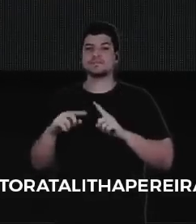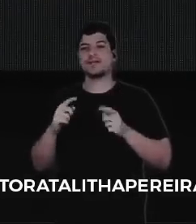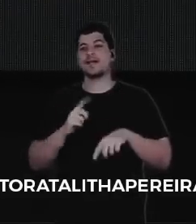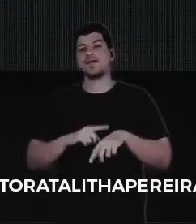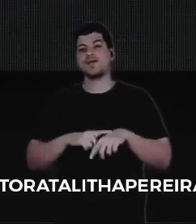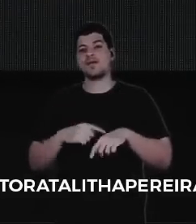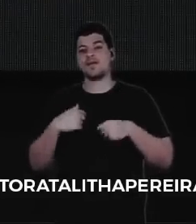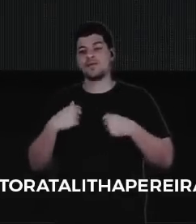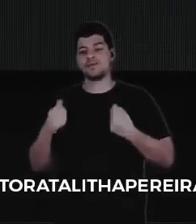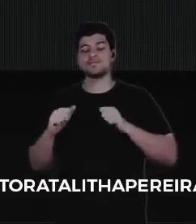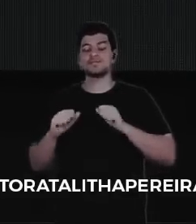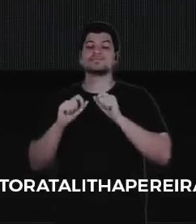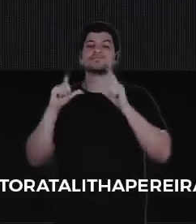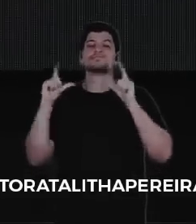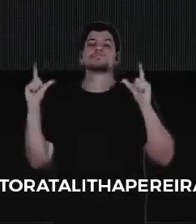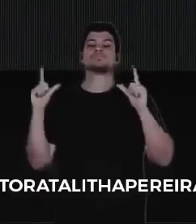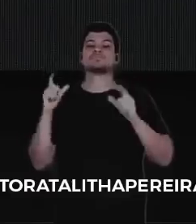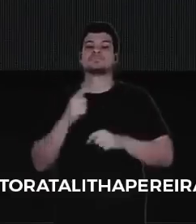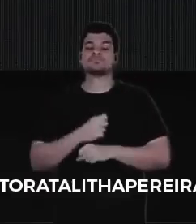tinha que acordar